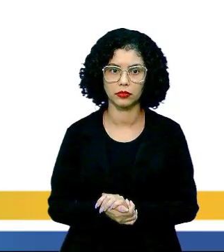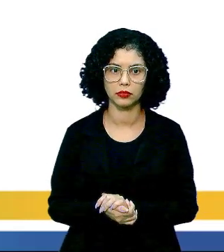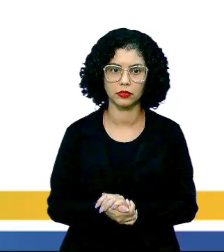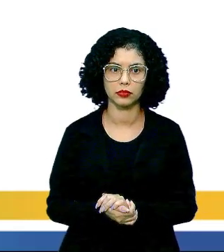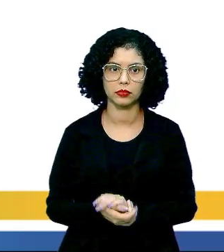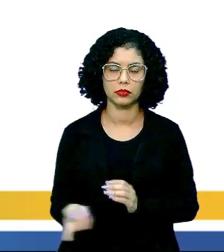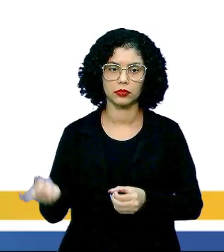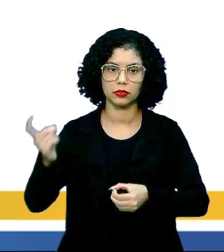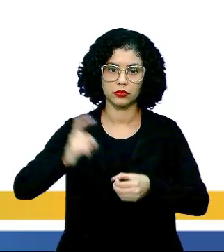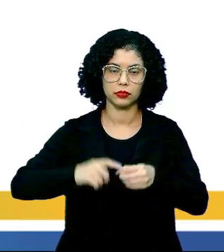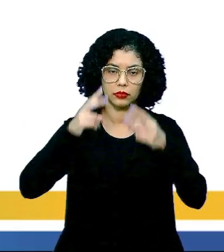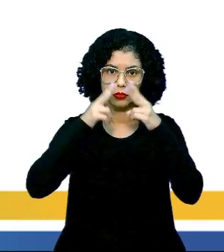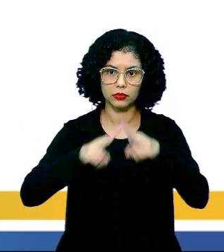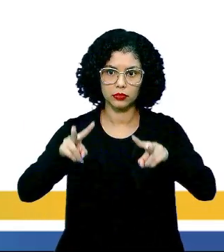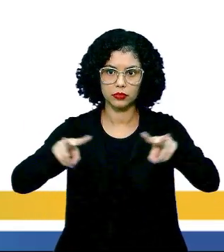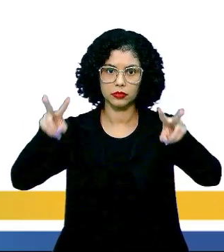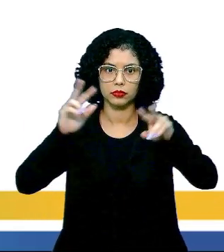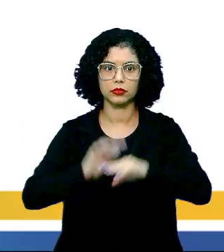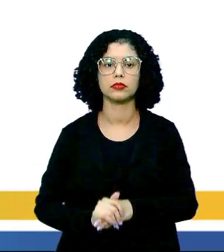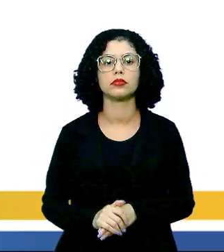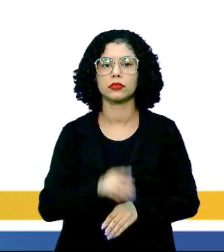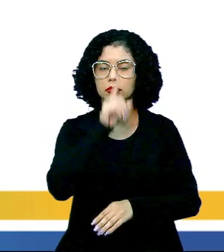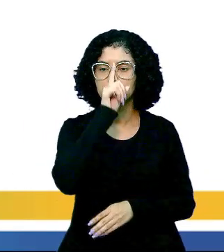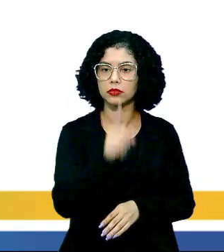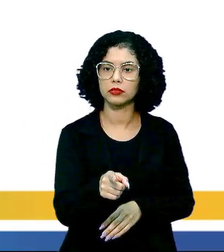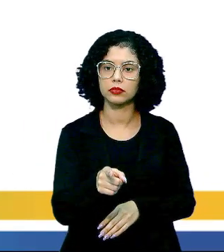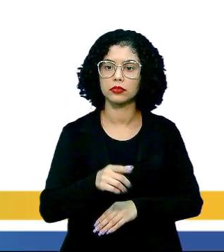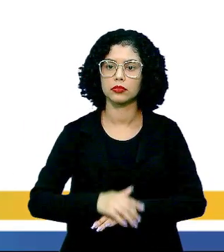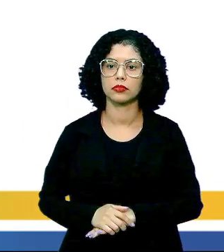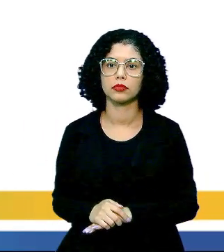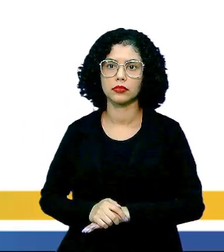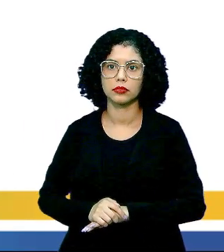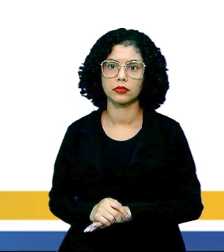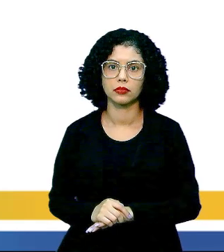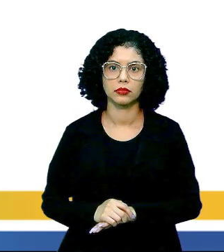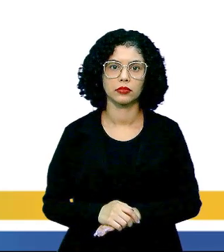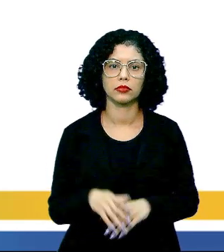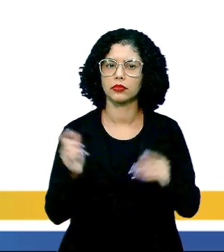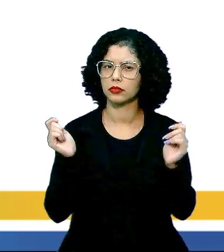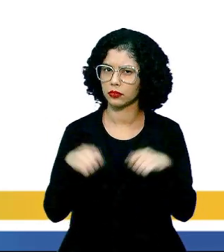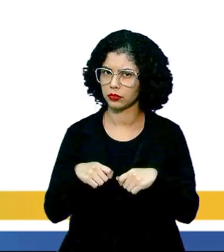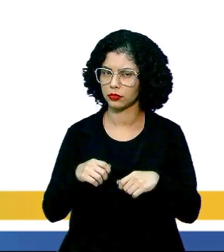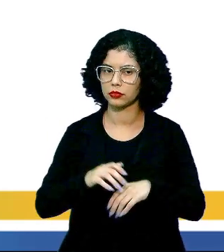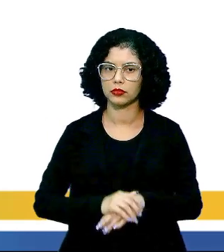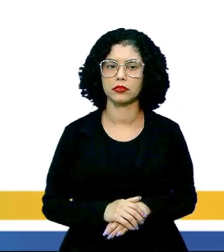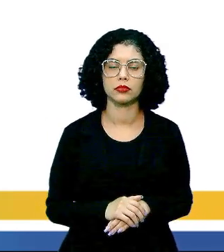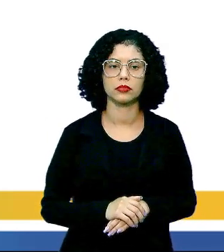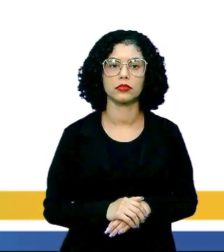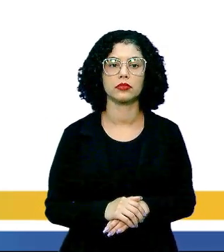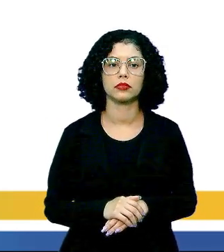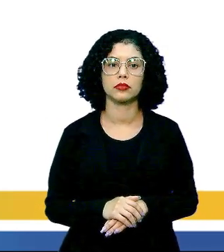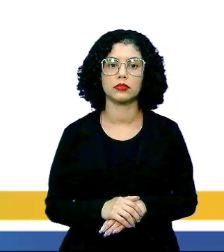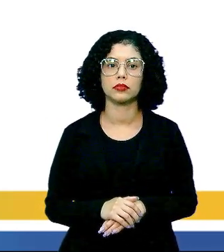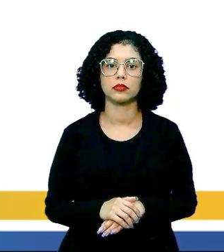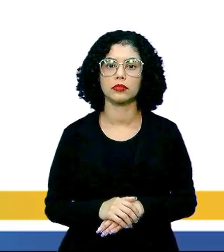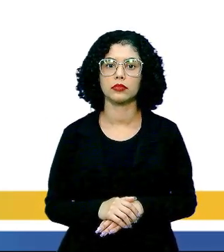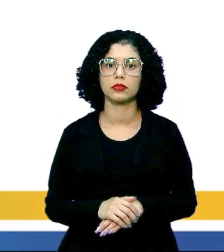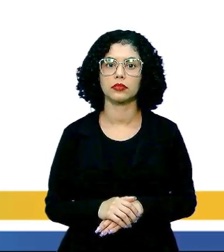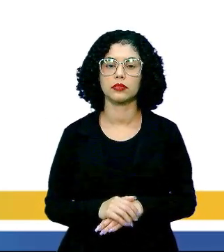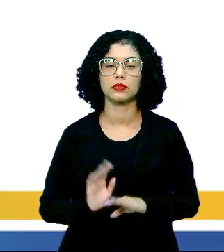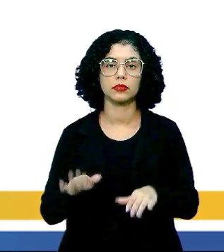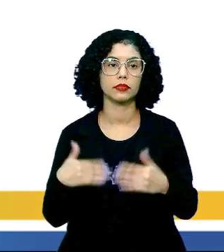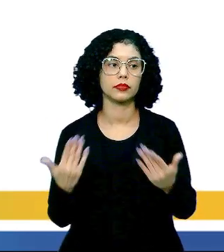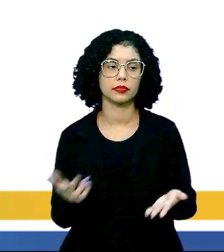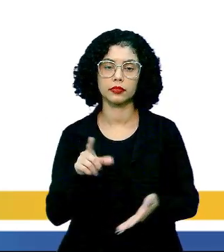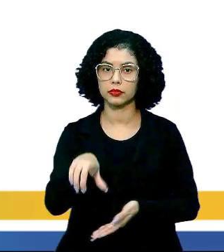aqui voltar, visualizem aí o comando da questão e as possibilidades de resposta, e agora nós vamos